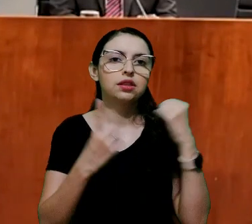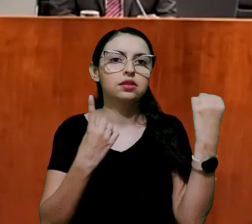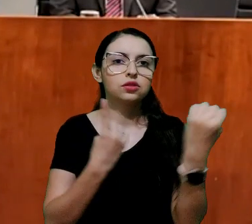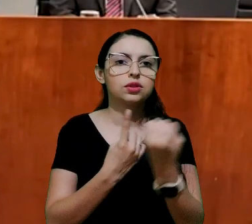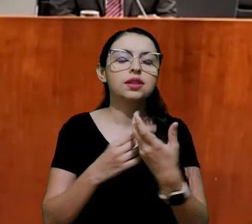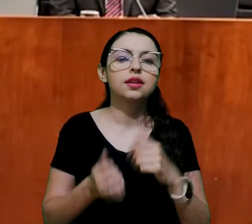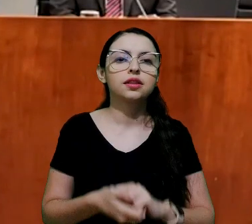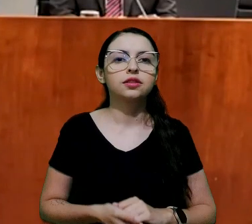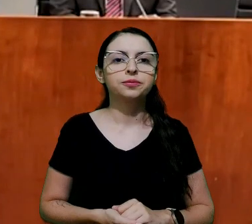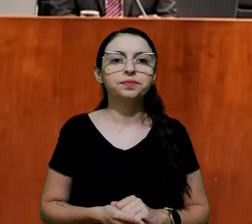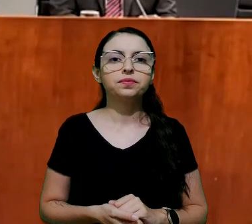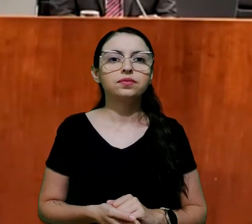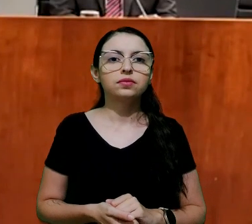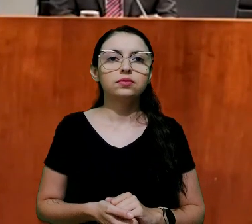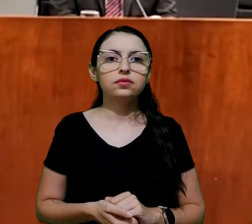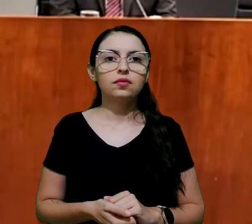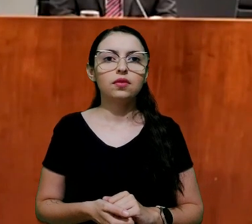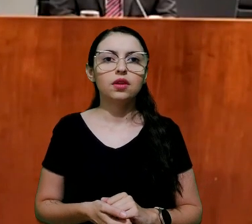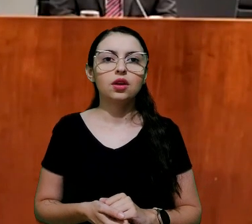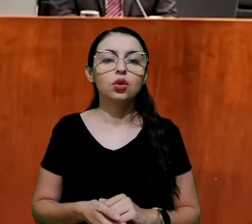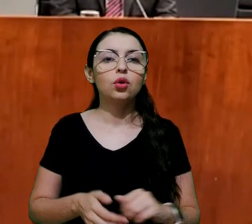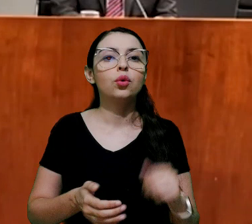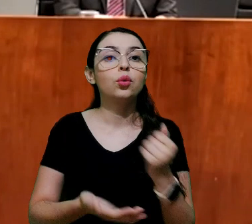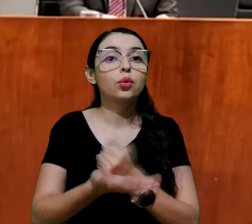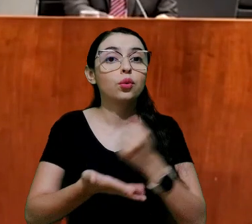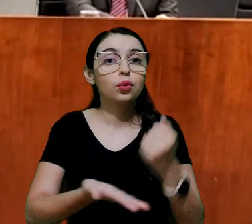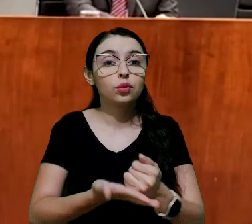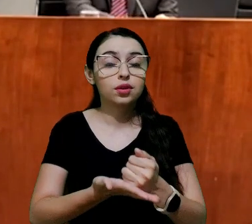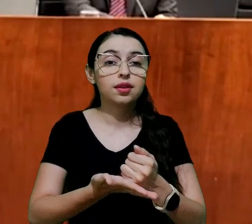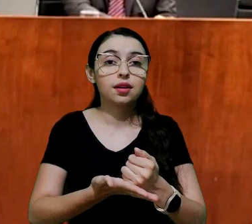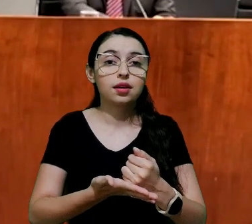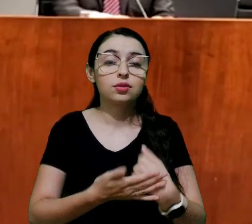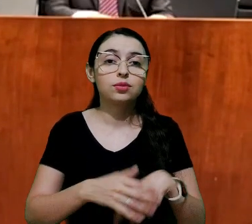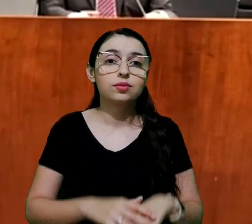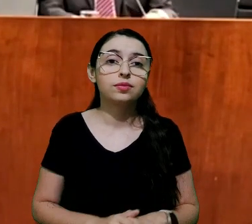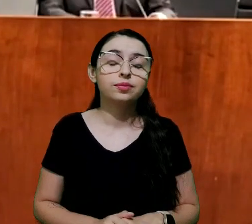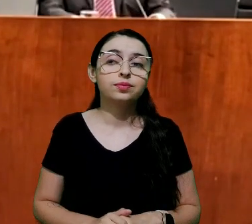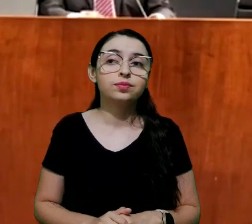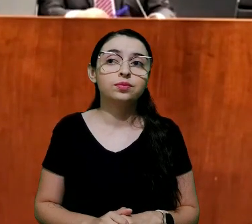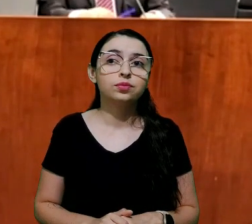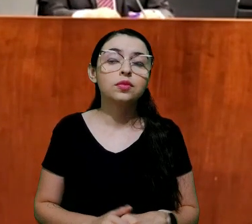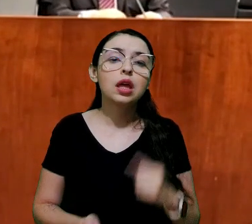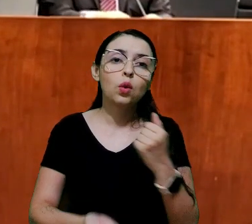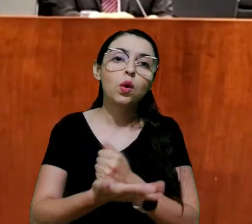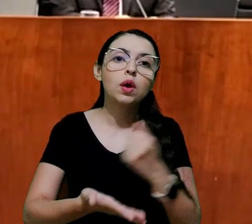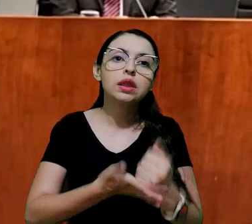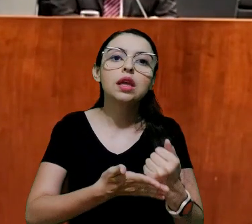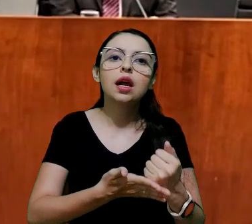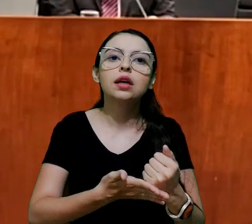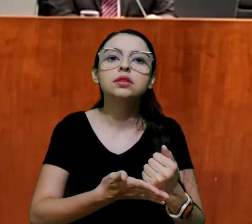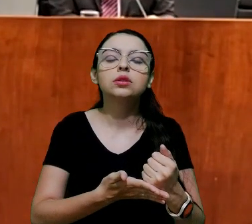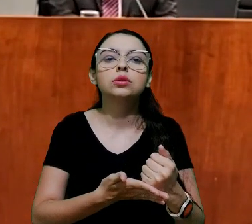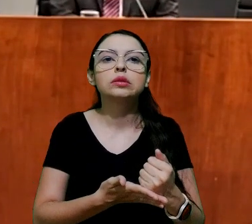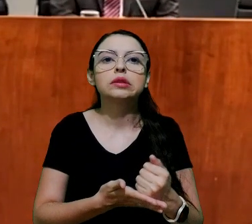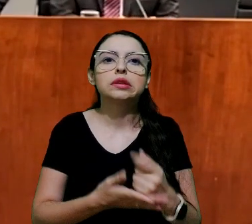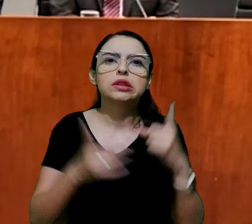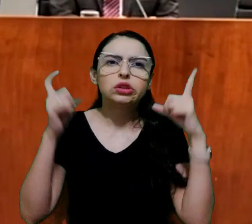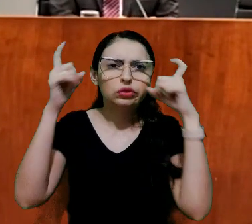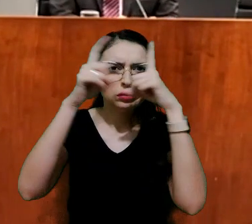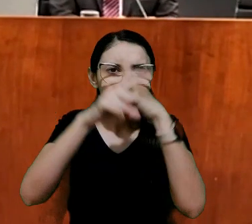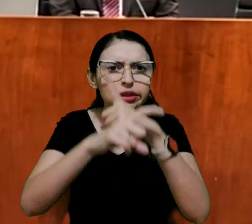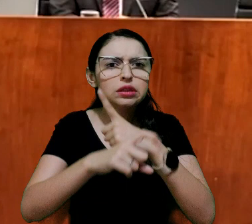Pelo contrato, e vamos colocar como contrato para complicar a nossa dificuldade